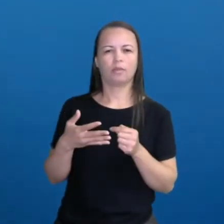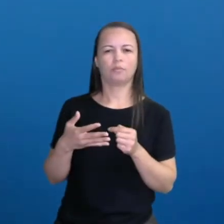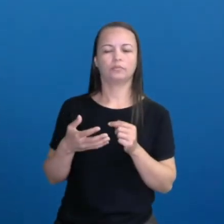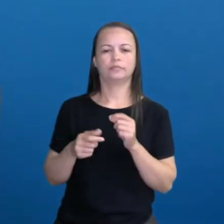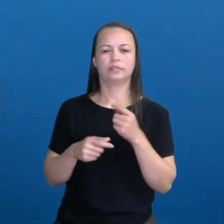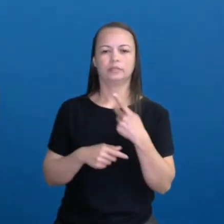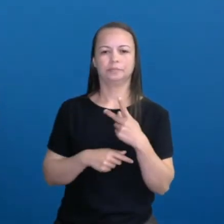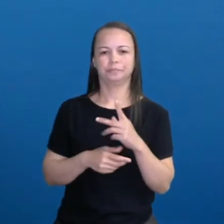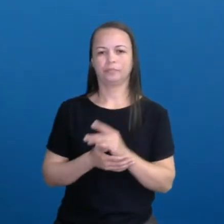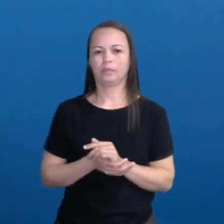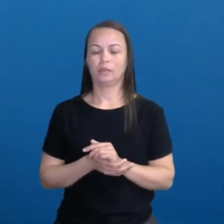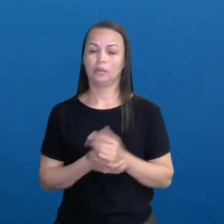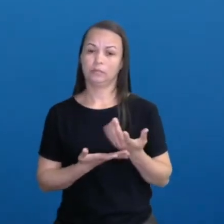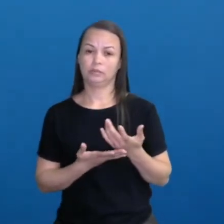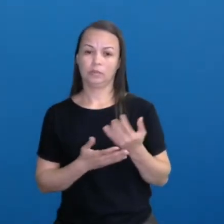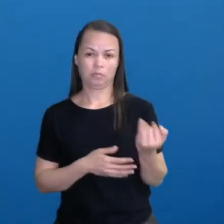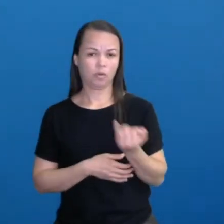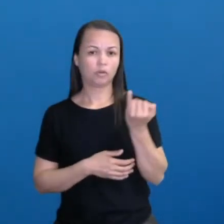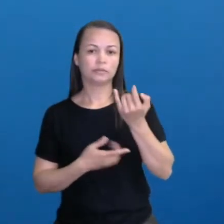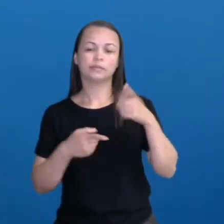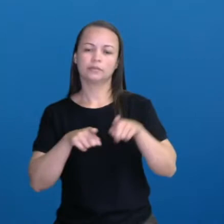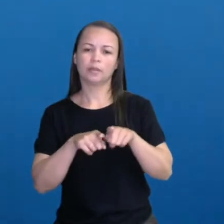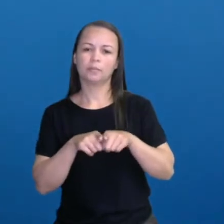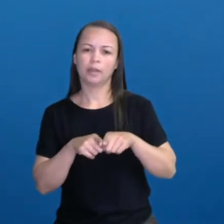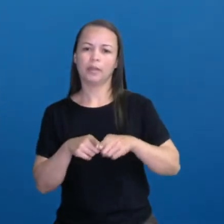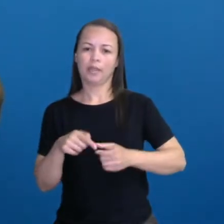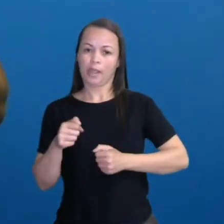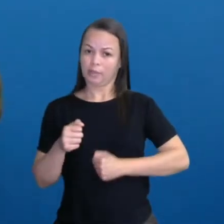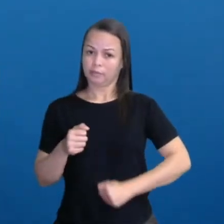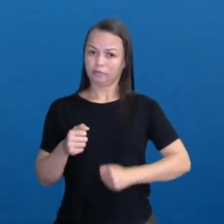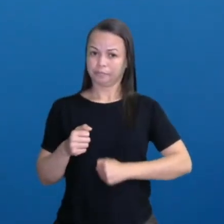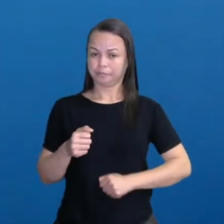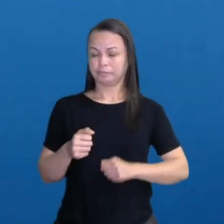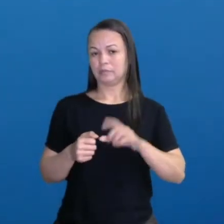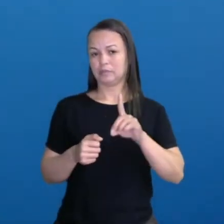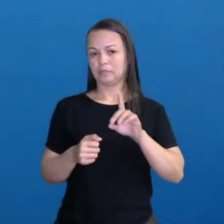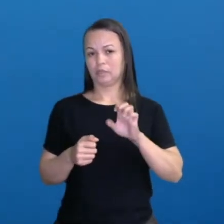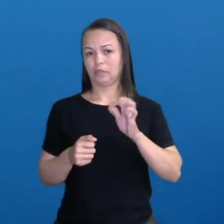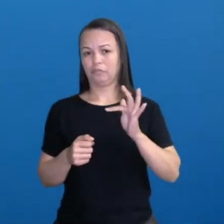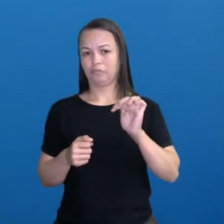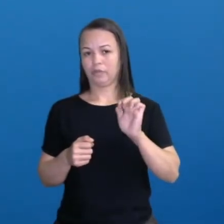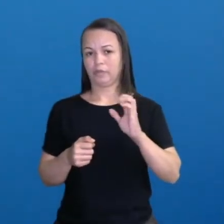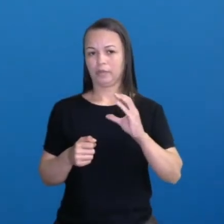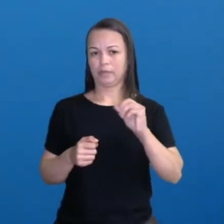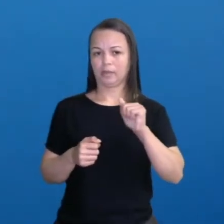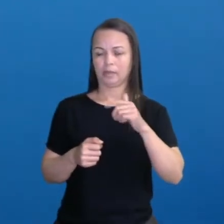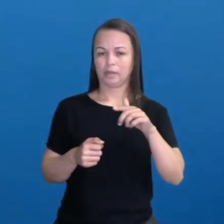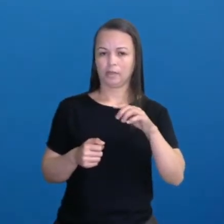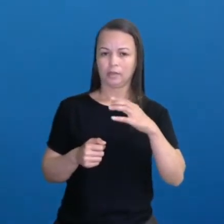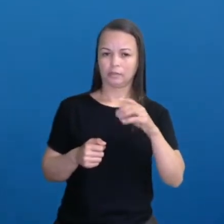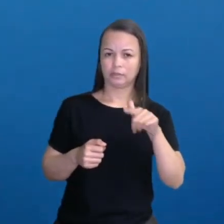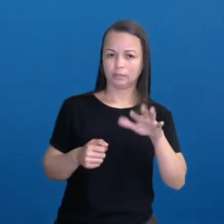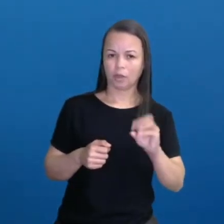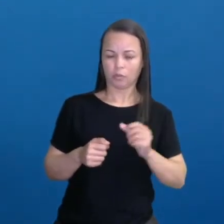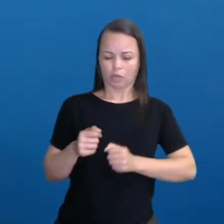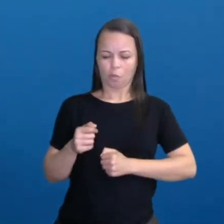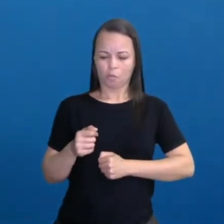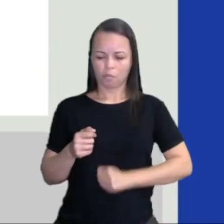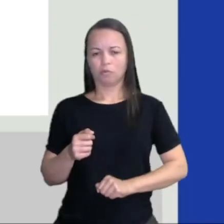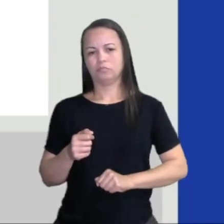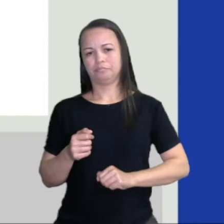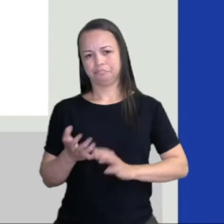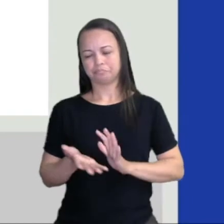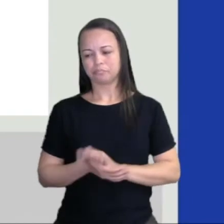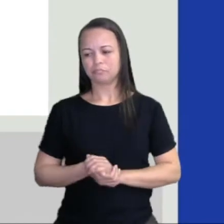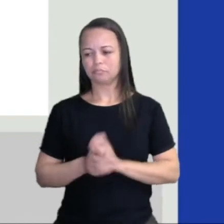etapa, não menos importante, é a eliminação, a defecação, onde vai ser justamente liberado o chamado bolo fecal. E aí, por favor,